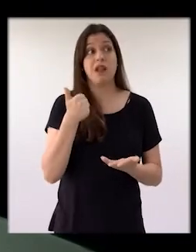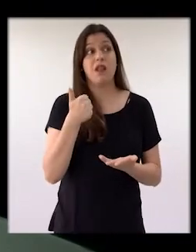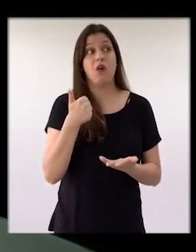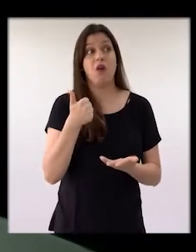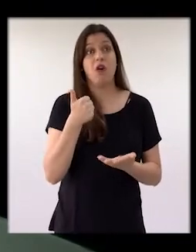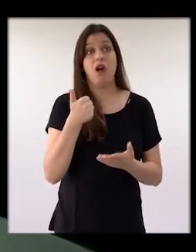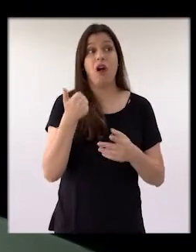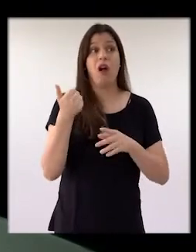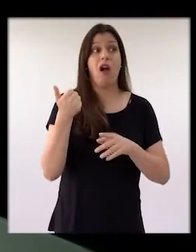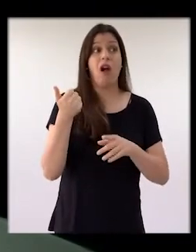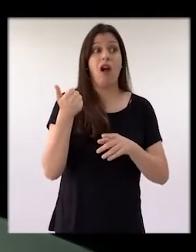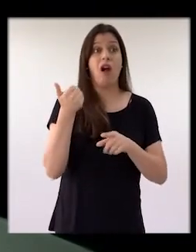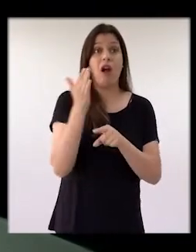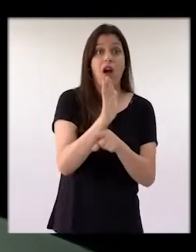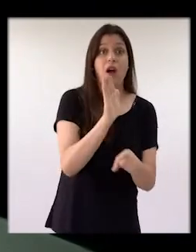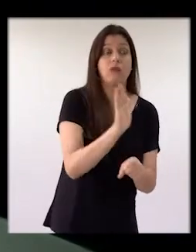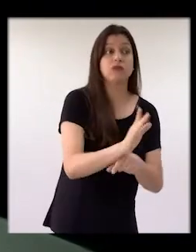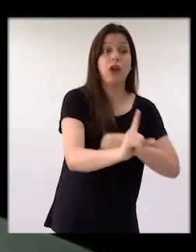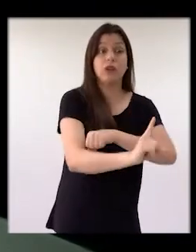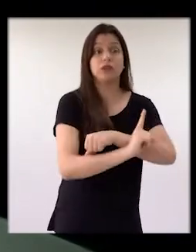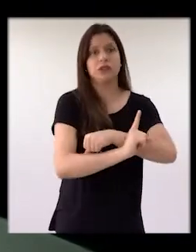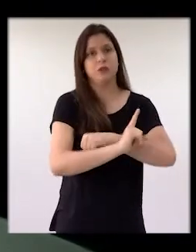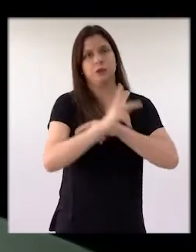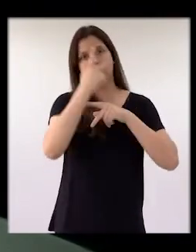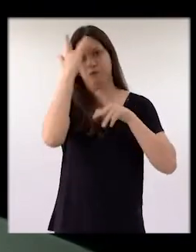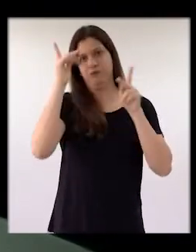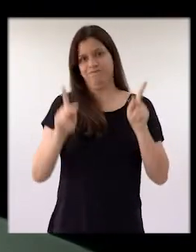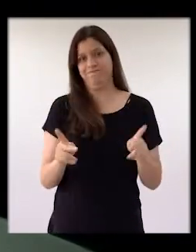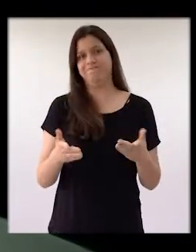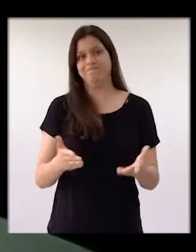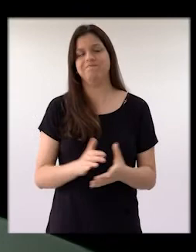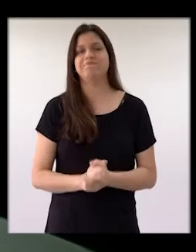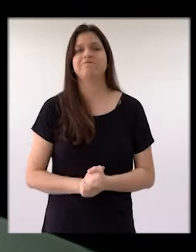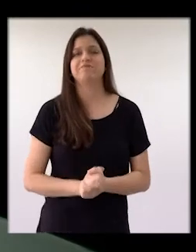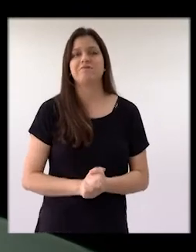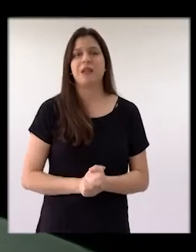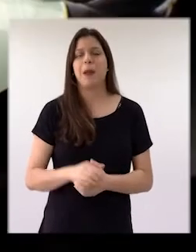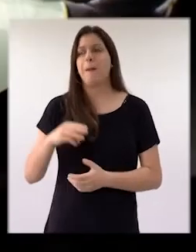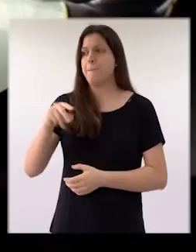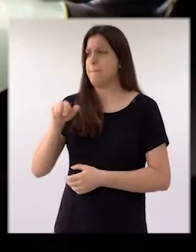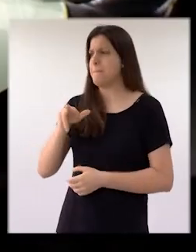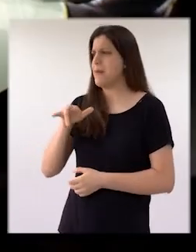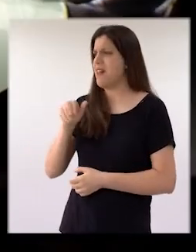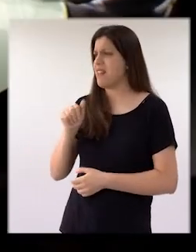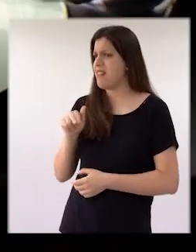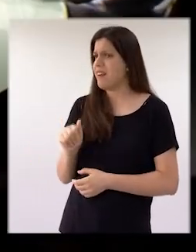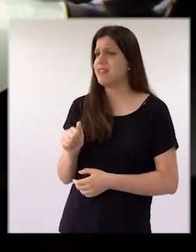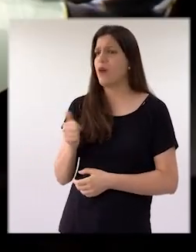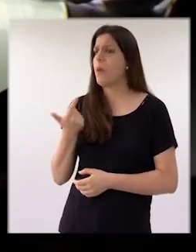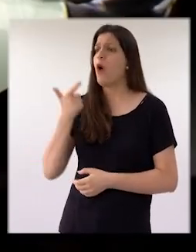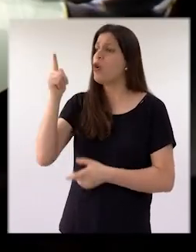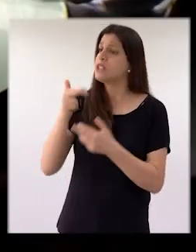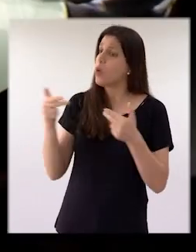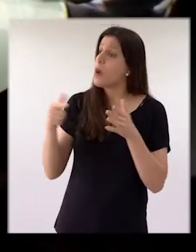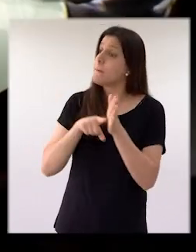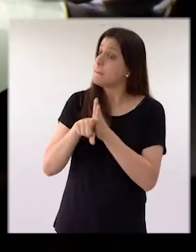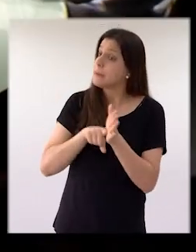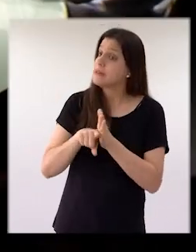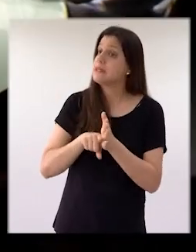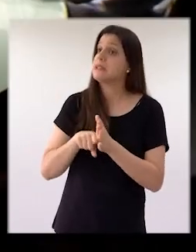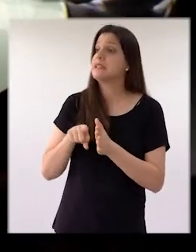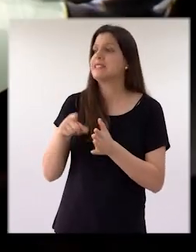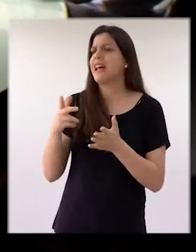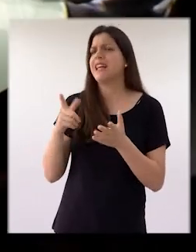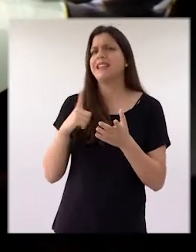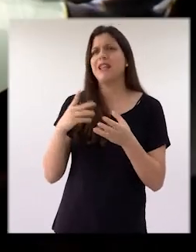eficiência favorável do que não, né? Então, a gente consegue identificar isso também. Bom, então é isso. Mariana, algum